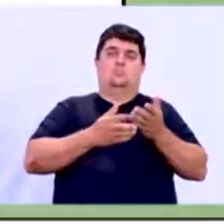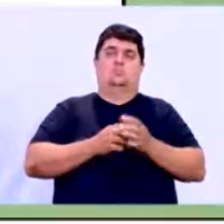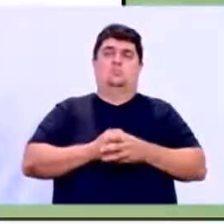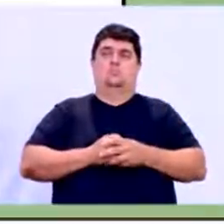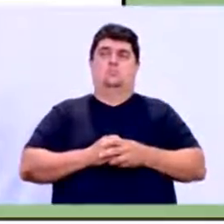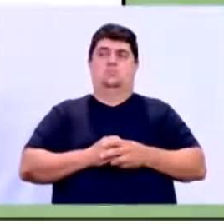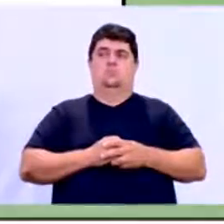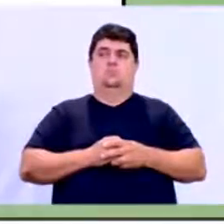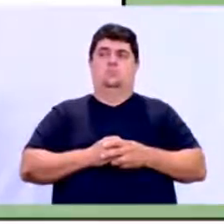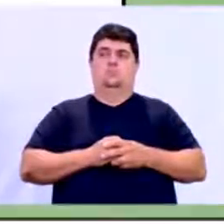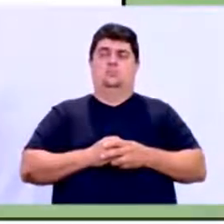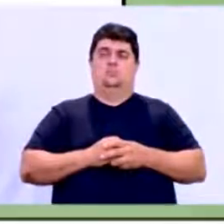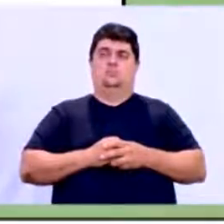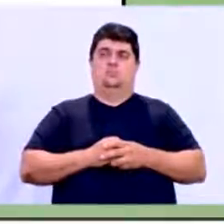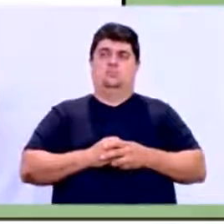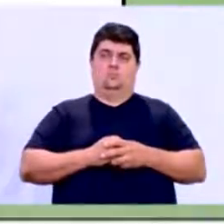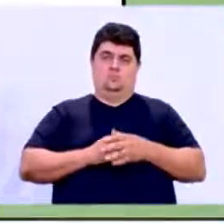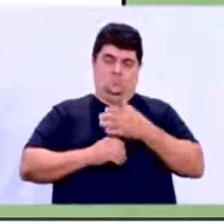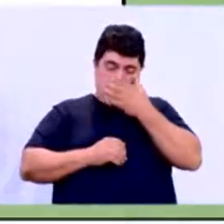Bom, então,